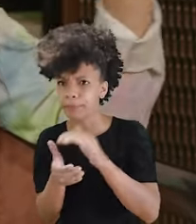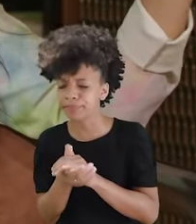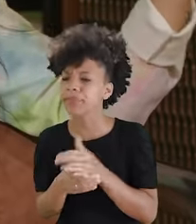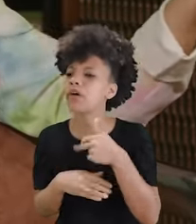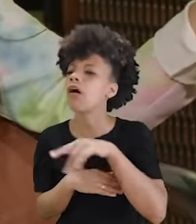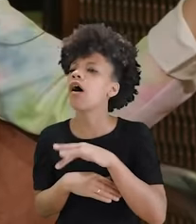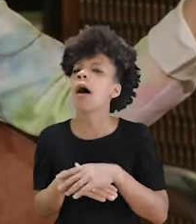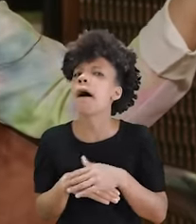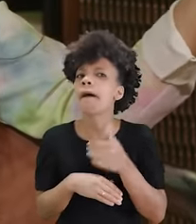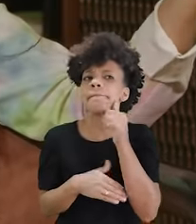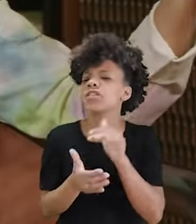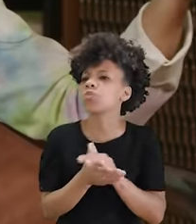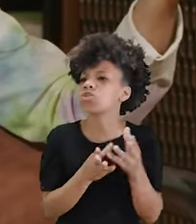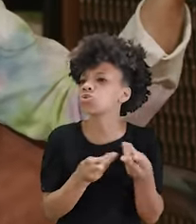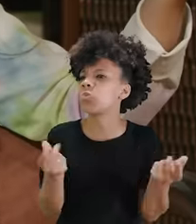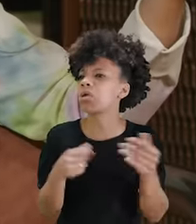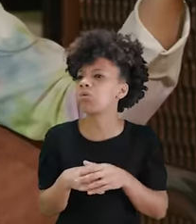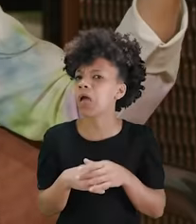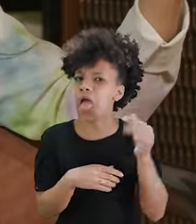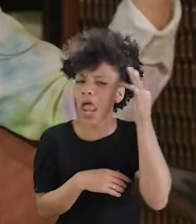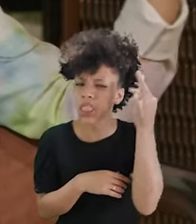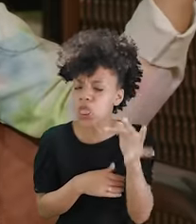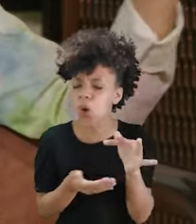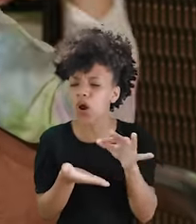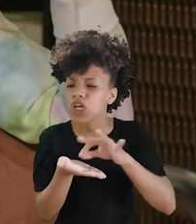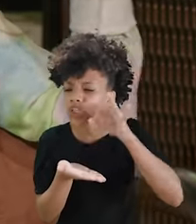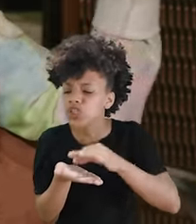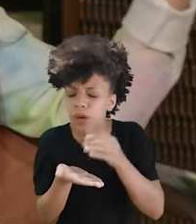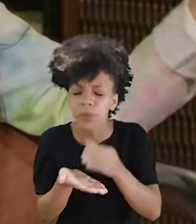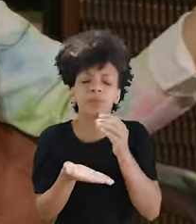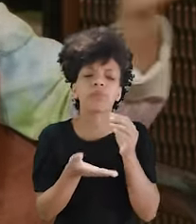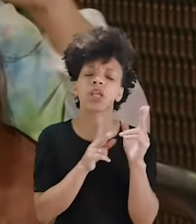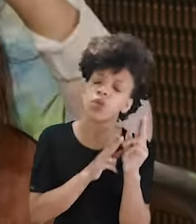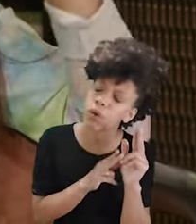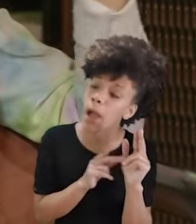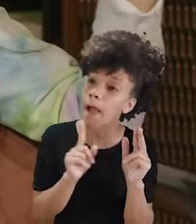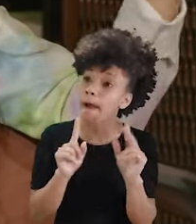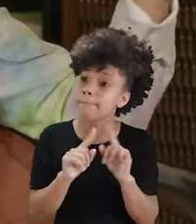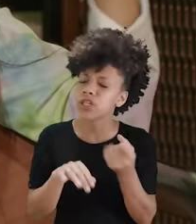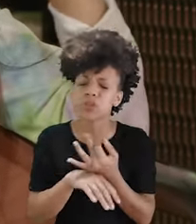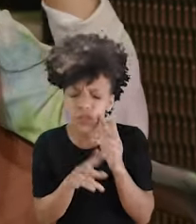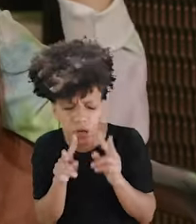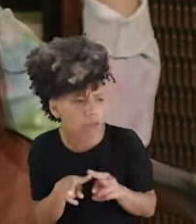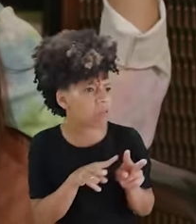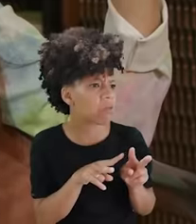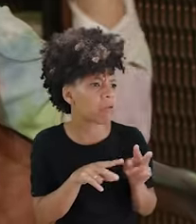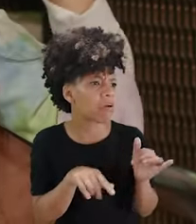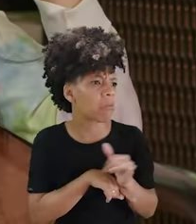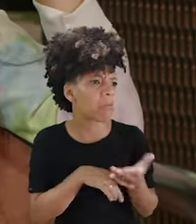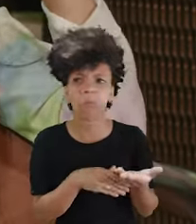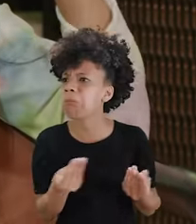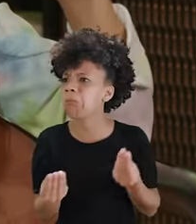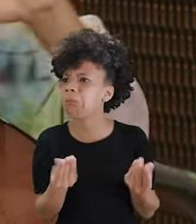E aí quando ele acordou na madrugada ela não tava mais na cabine e e toca aos seguranças fazerem um